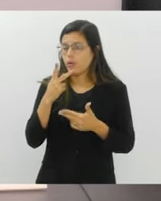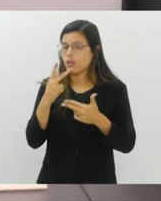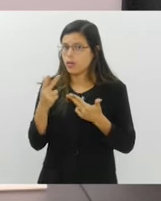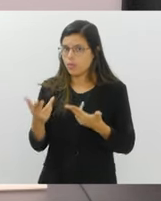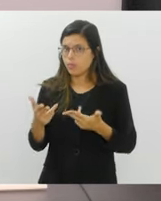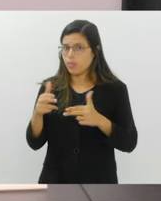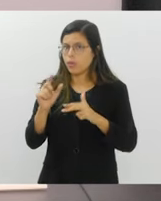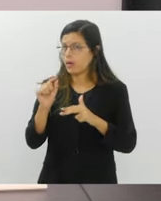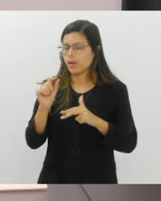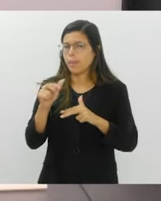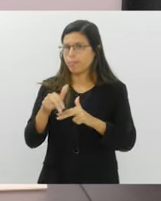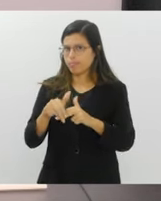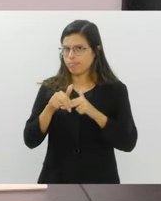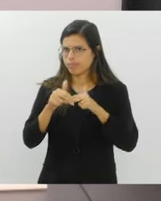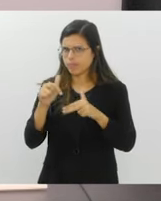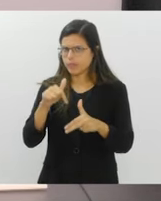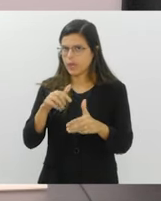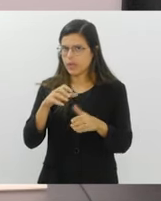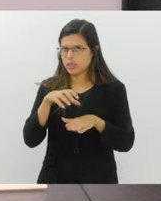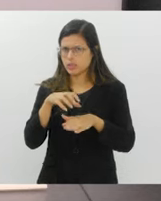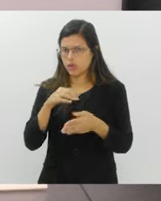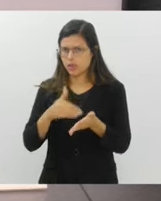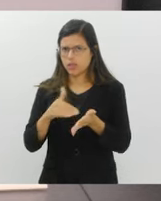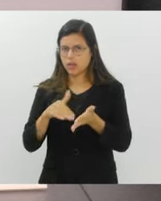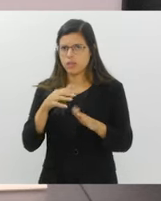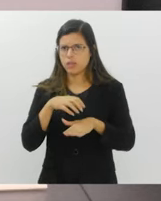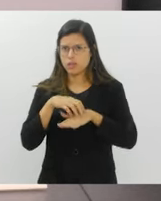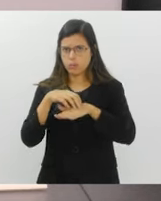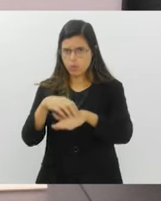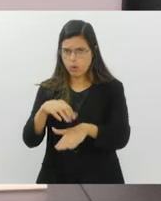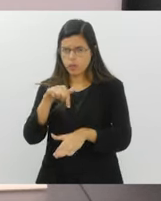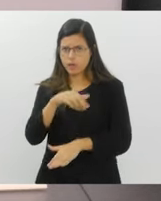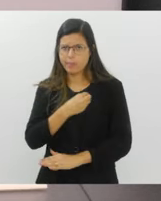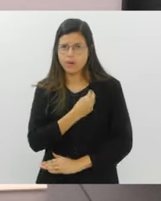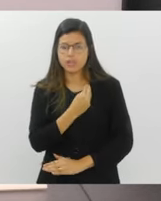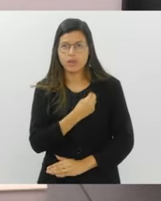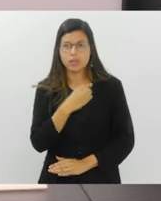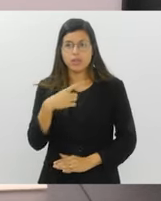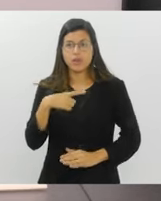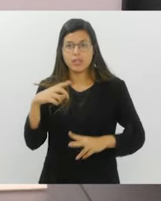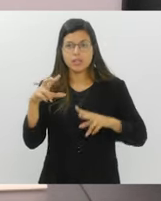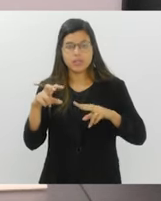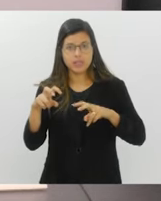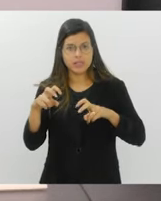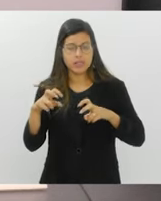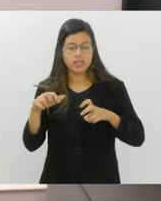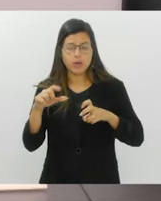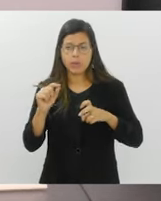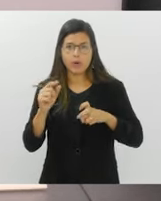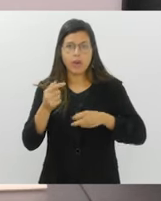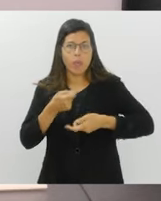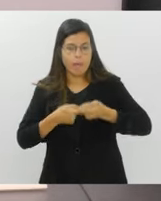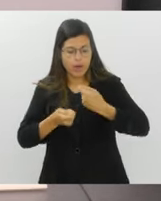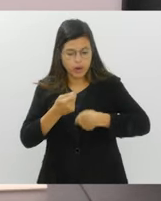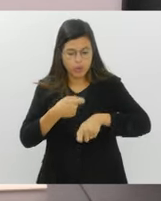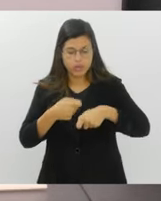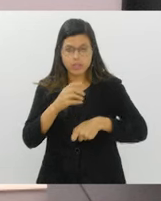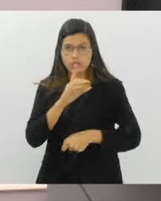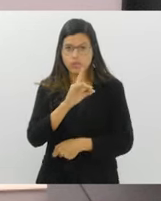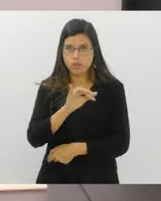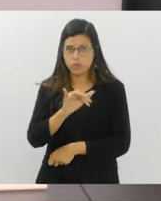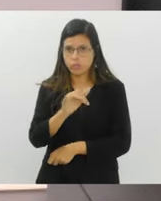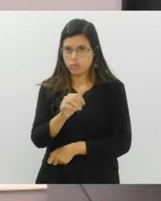aqui. Se vai ter uma mesa de negociação no dia 27,